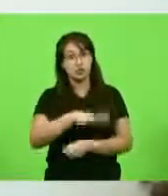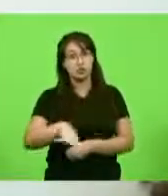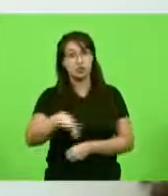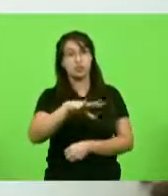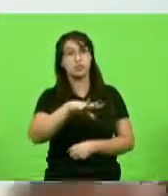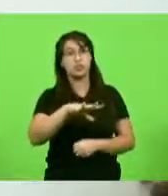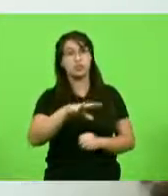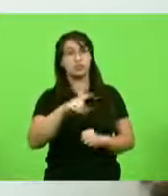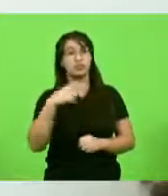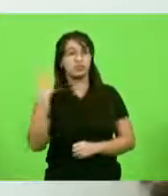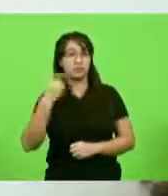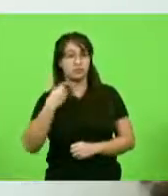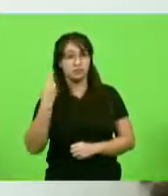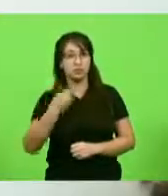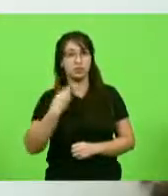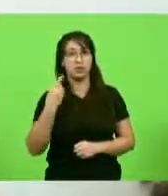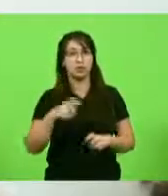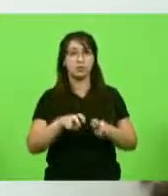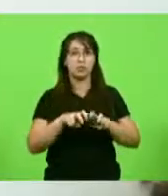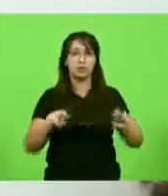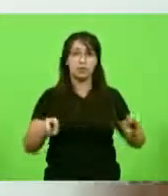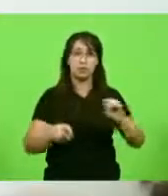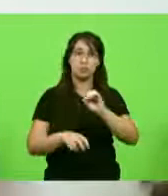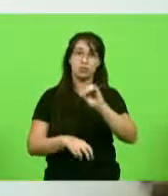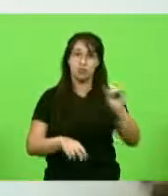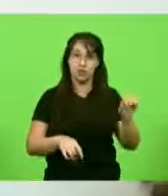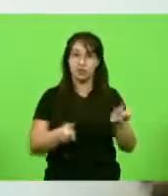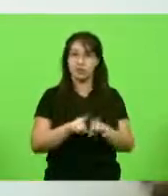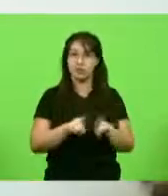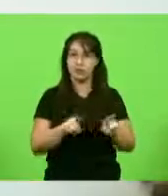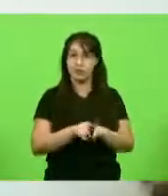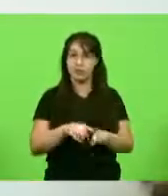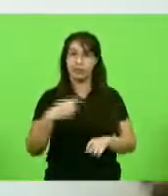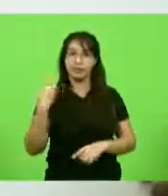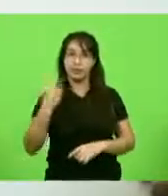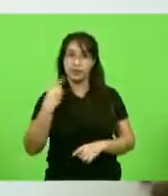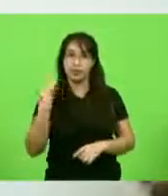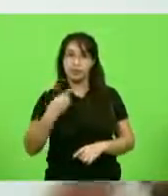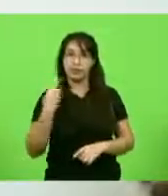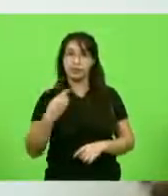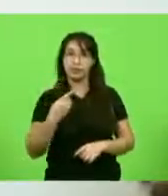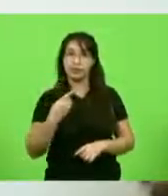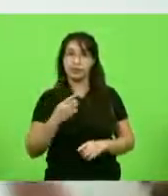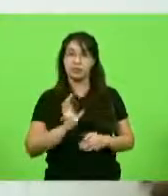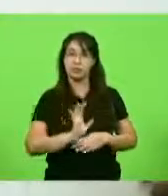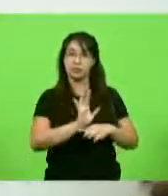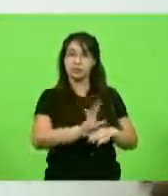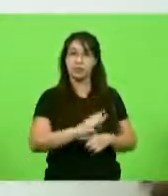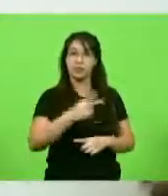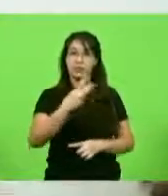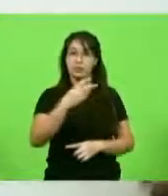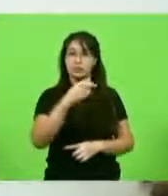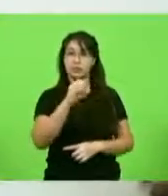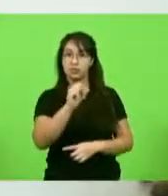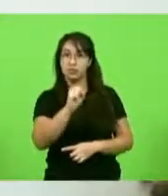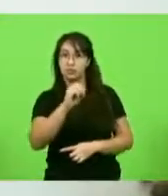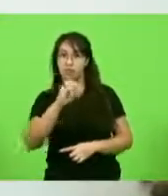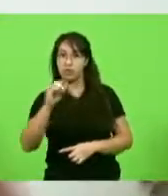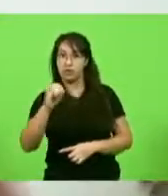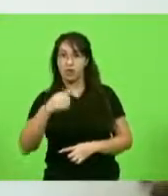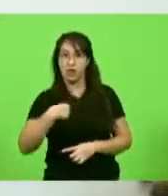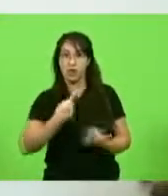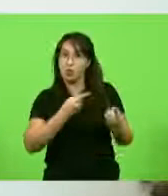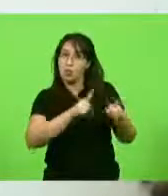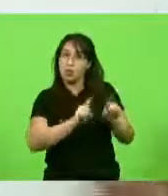deputados, os deputados da bancada do Oeste e dos deputados que levantaram a 280. Então, eu não vou ser contrária, não quero emperrar